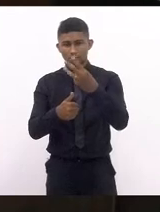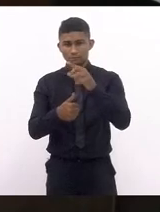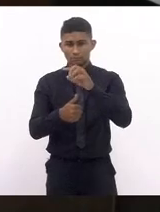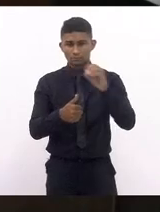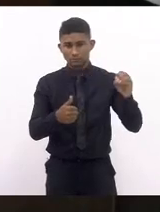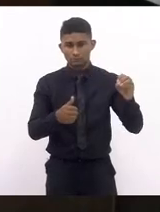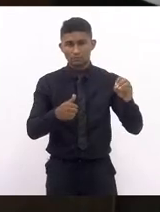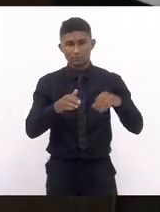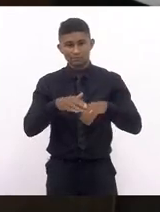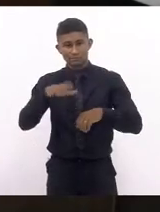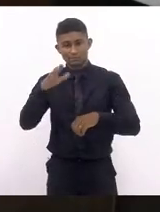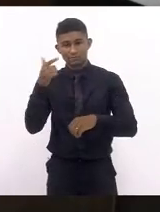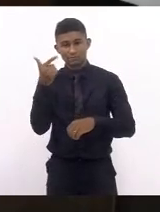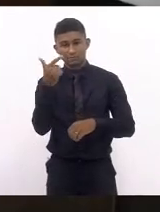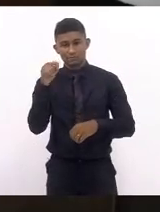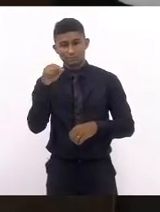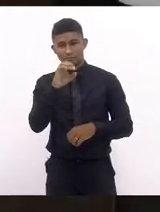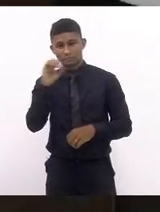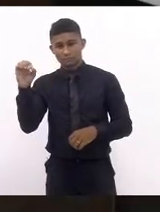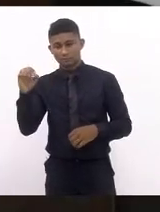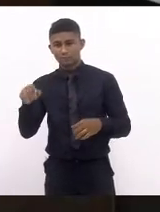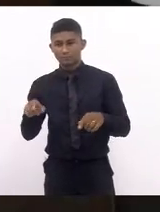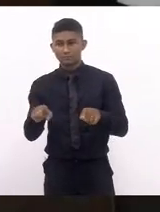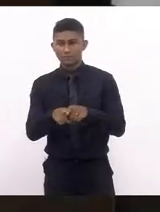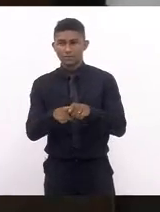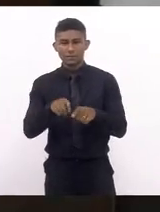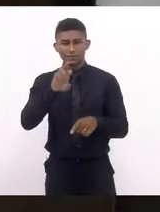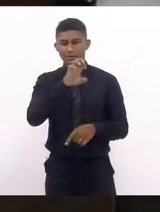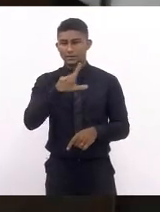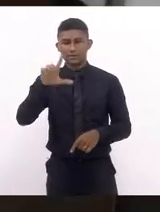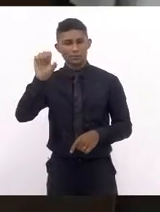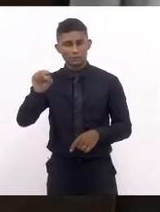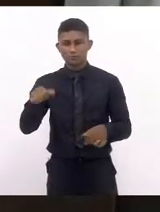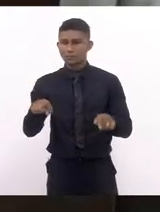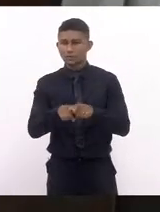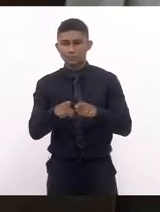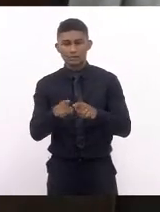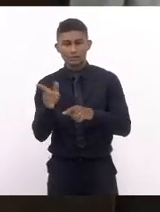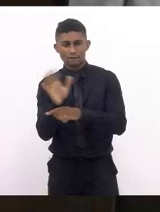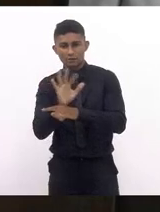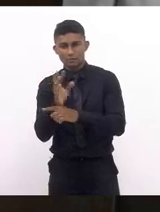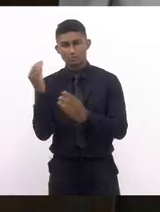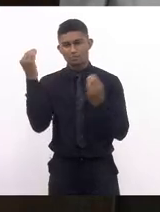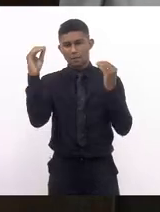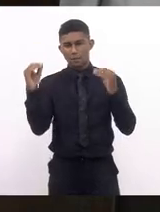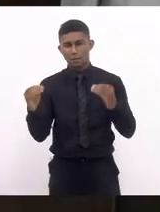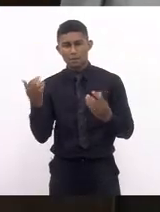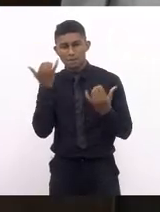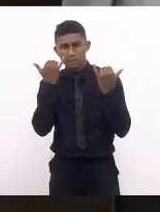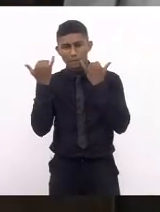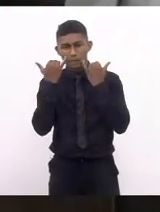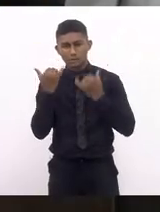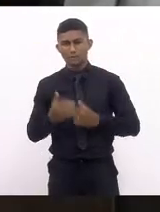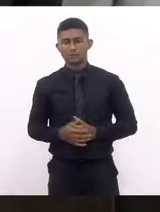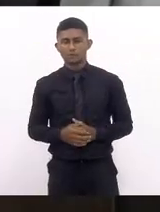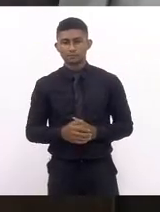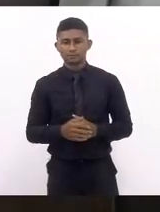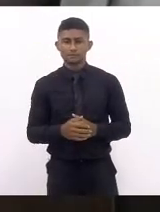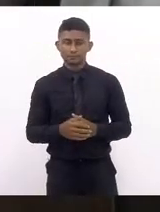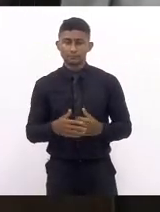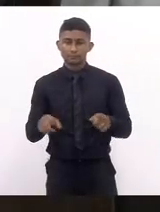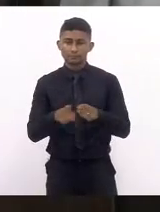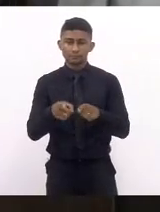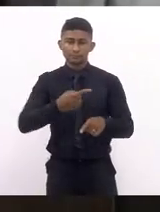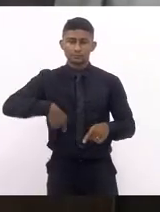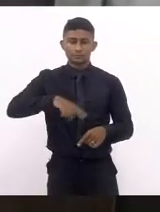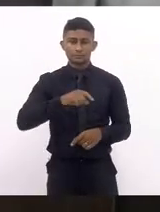para 22.000 organicamente o formato Rios também ganhou espaço na produção e divulgação de informação Legislativa e